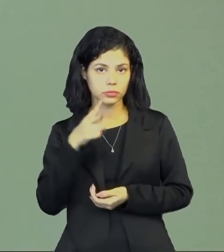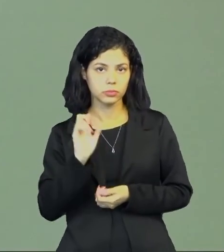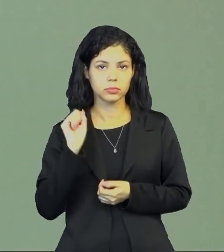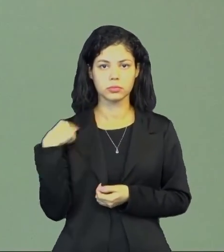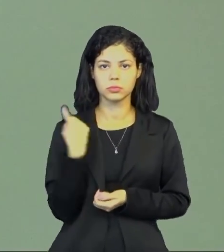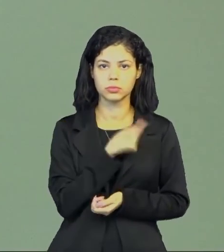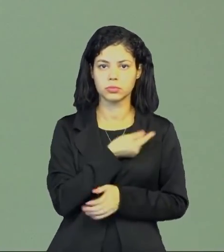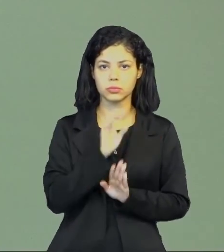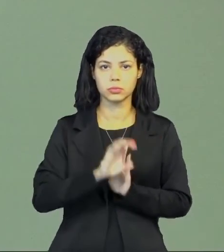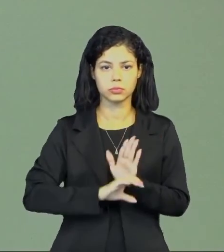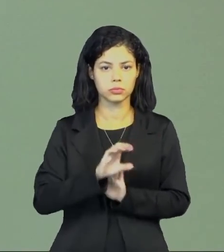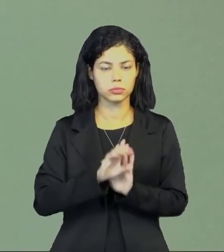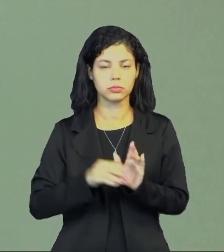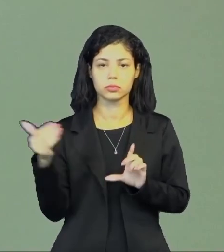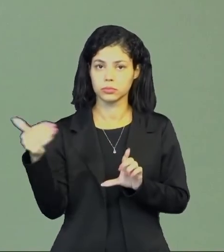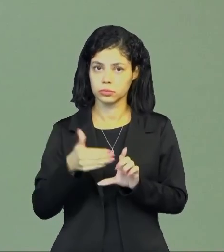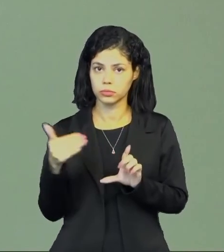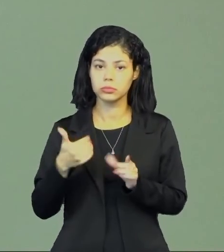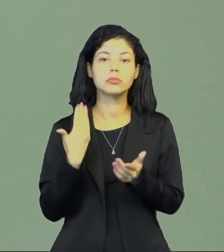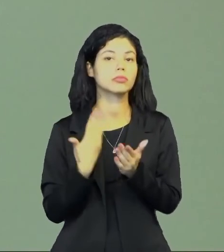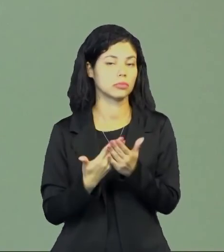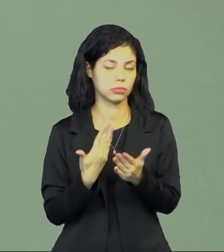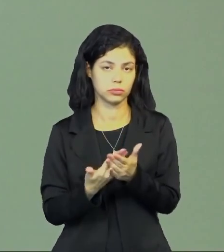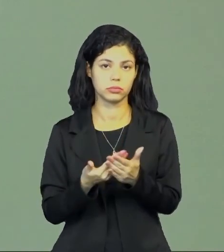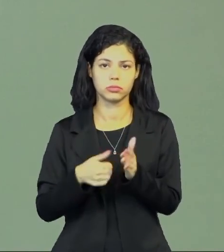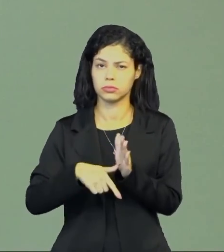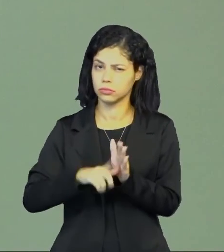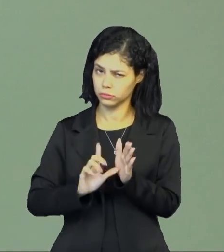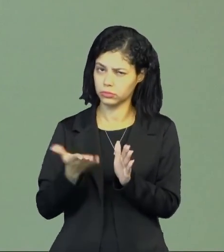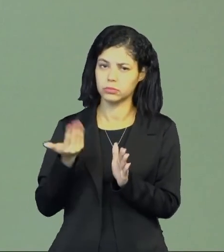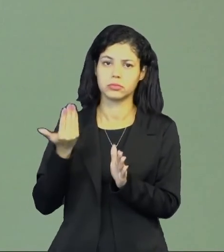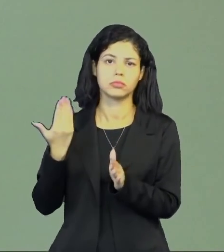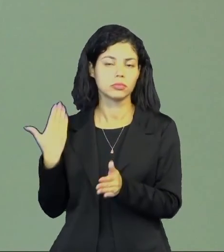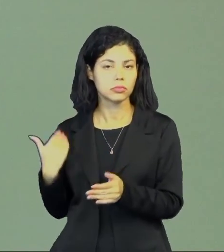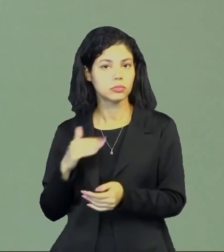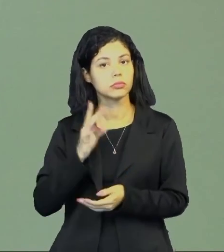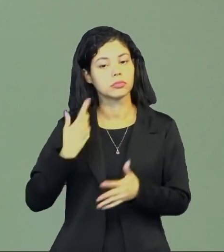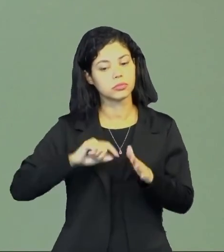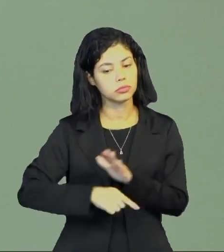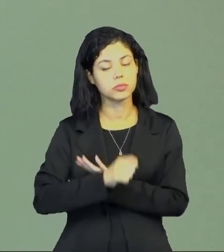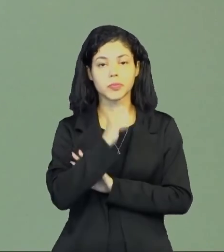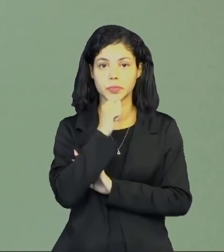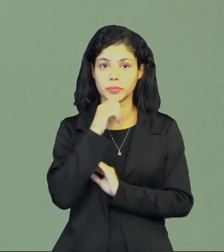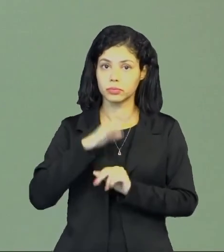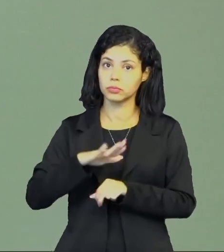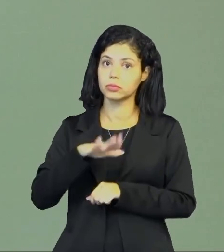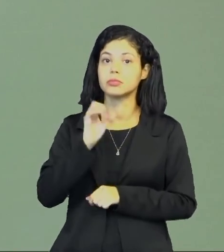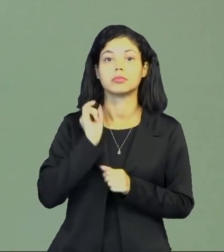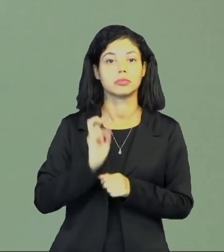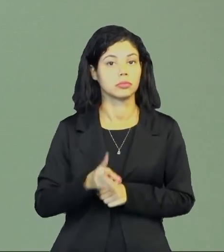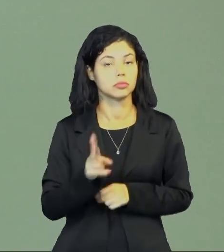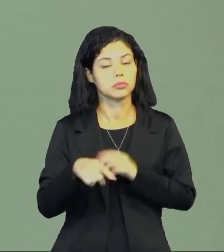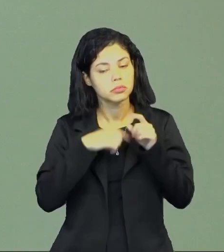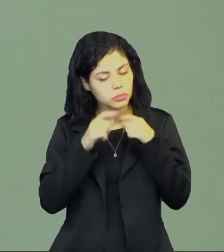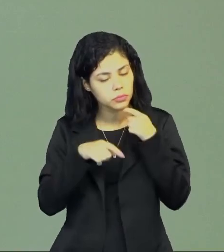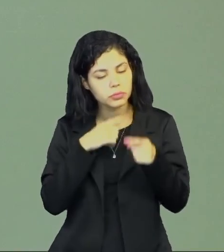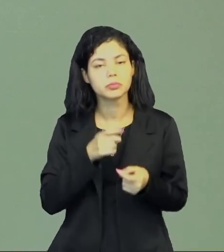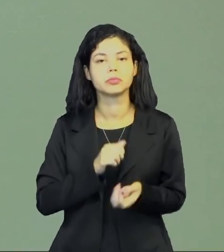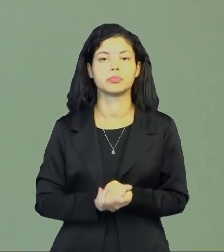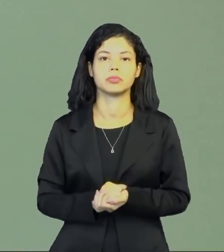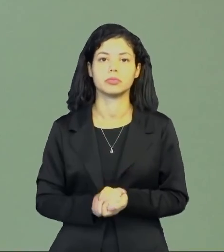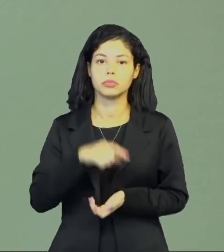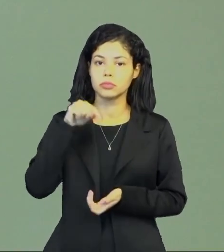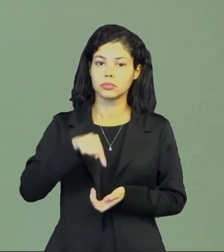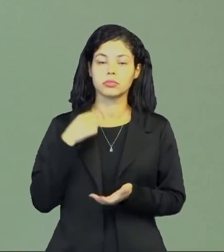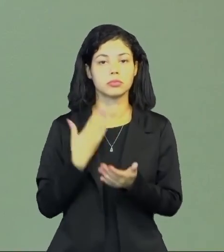nossos conteúdos, acessar aulas, né, antigas, para você se aprofundar, né? Sempre que você tiver dúvida. As